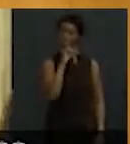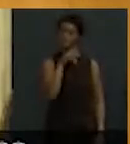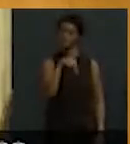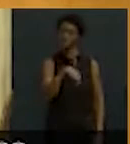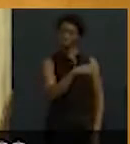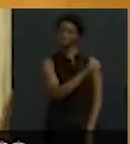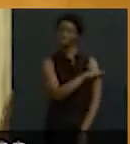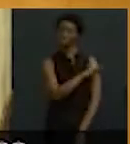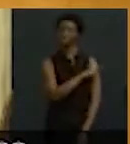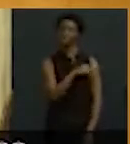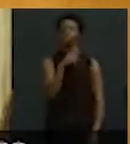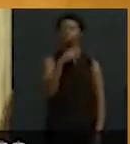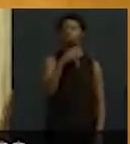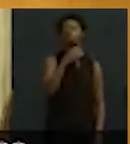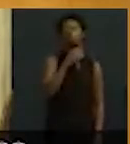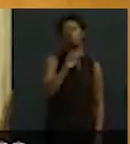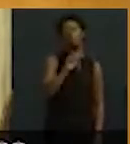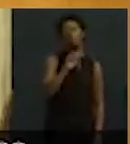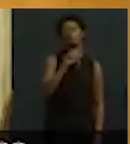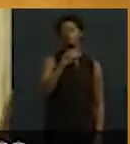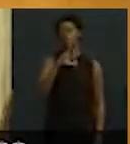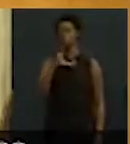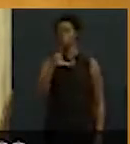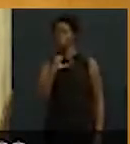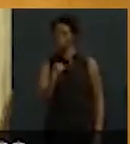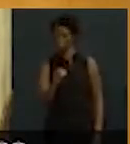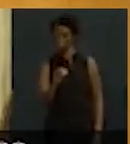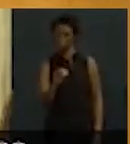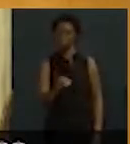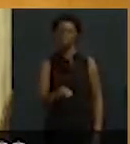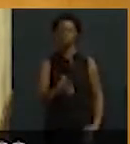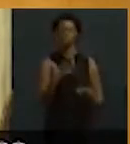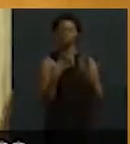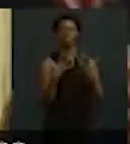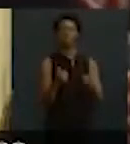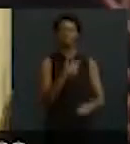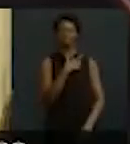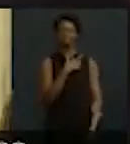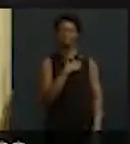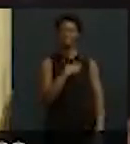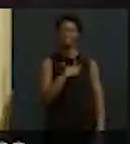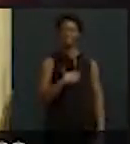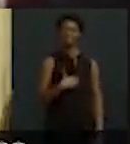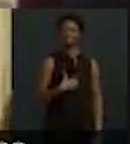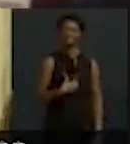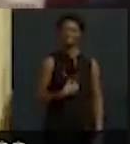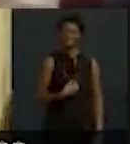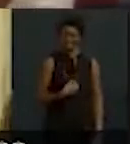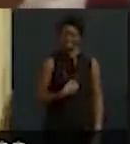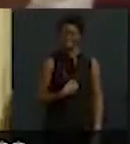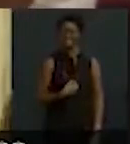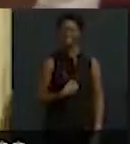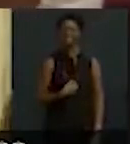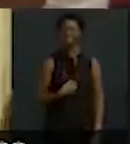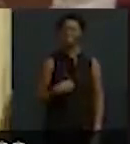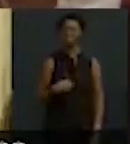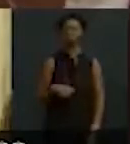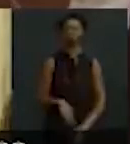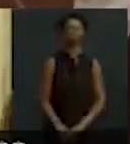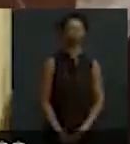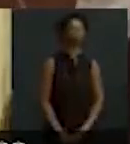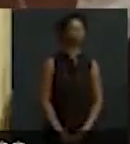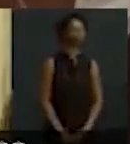Paolo Miraglia Del Guidice, para receber o colar do Ministério de Mérito do Ministério